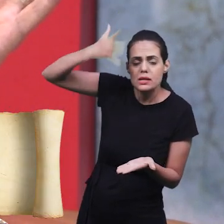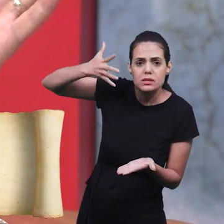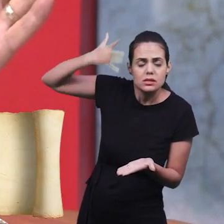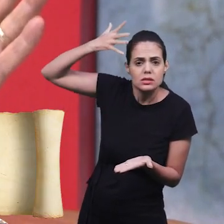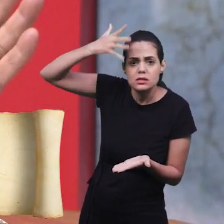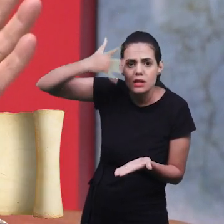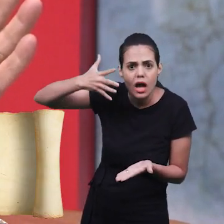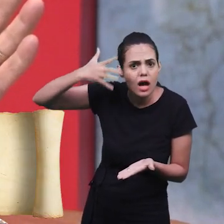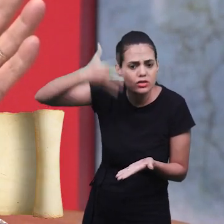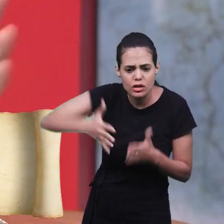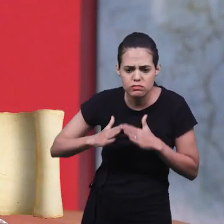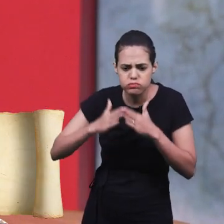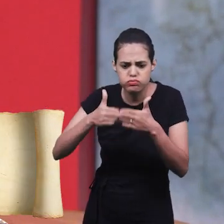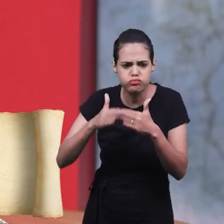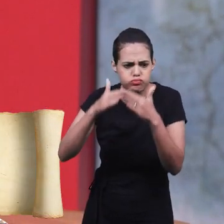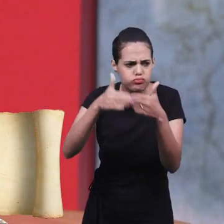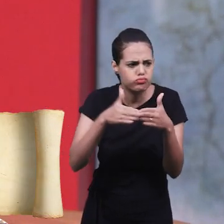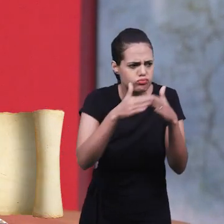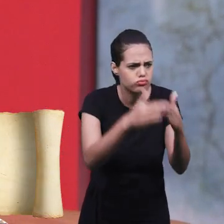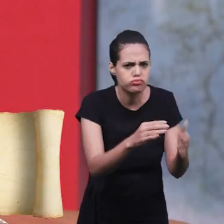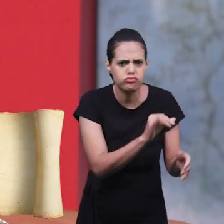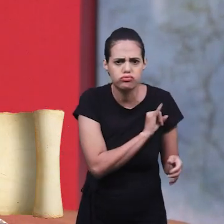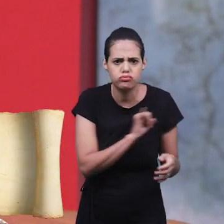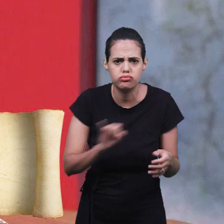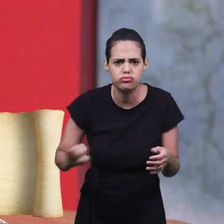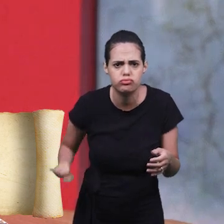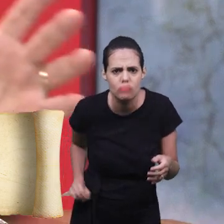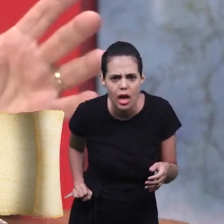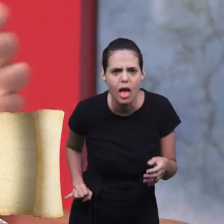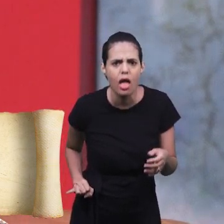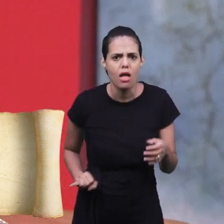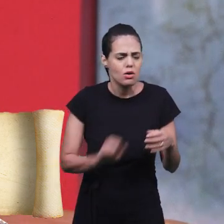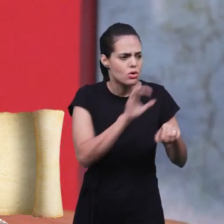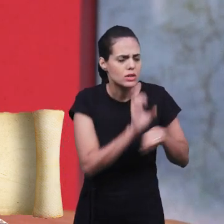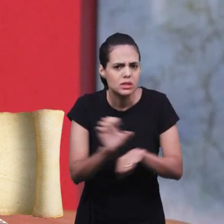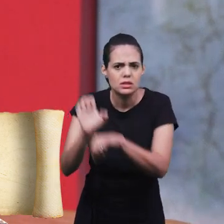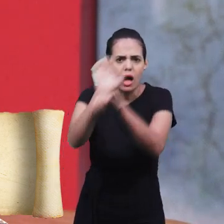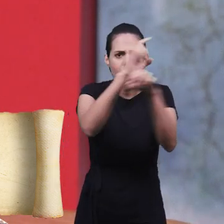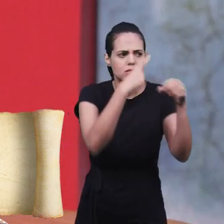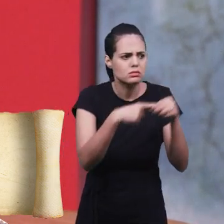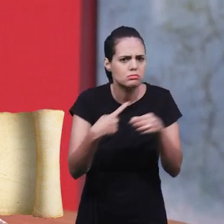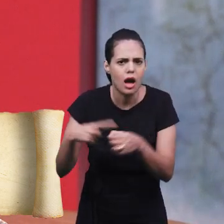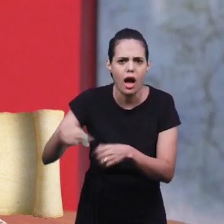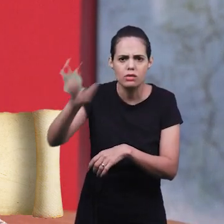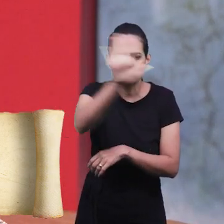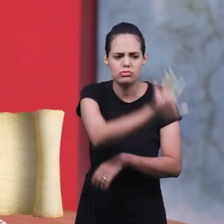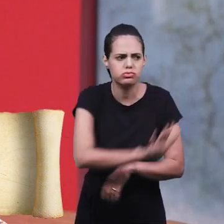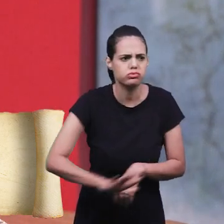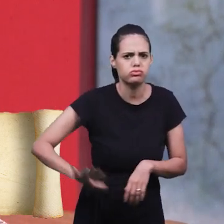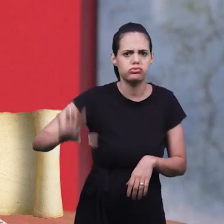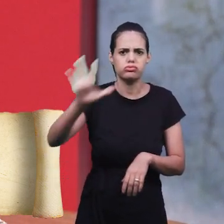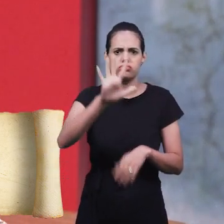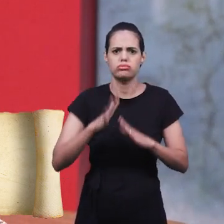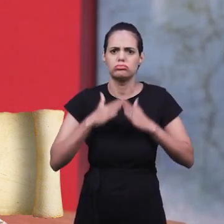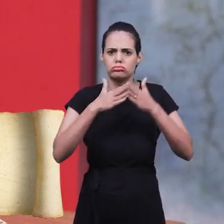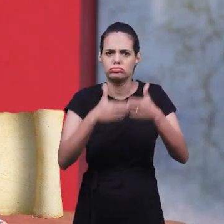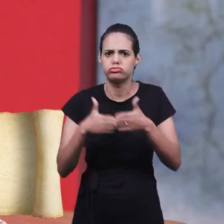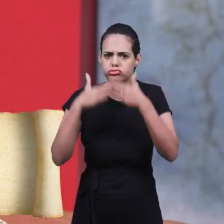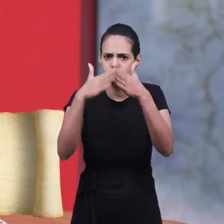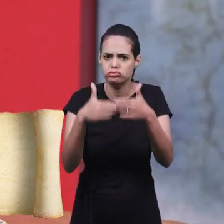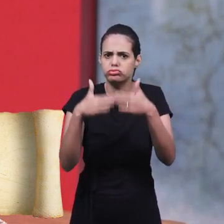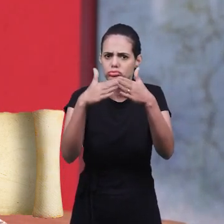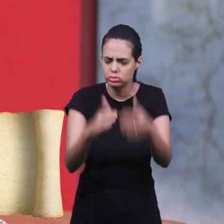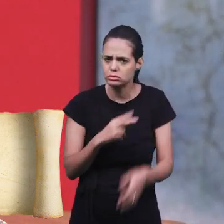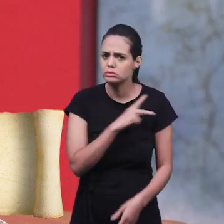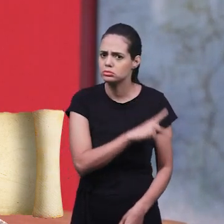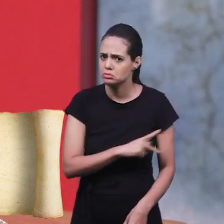todos os povos do império, a todas as províncias e todos os locais. e